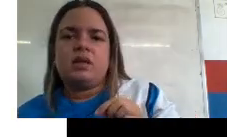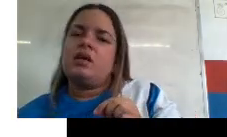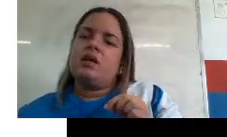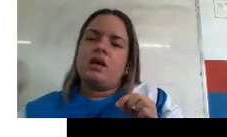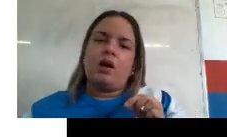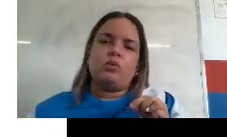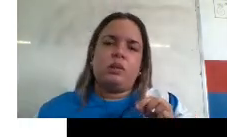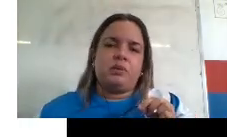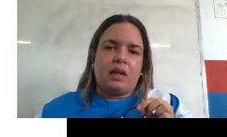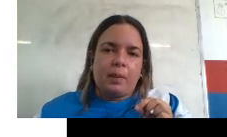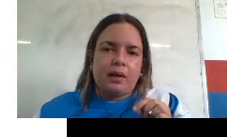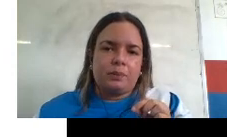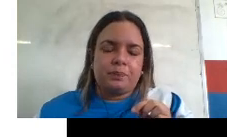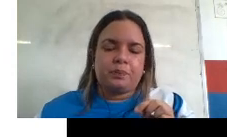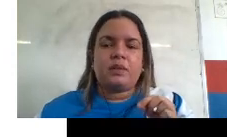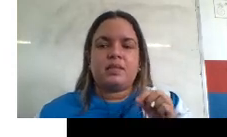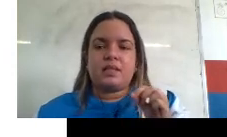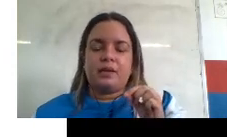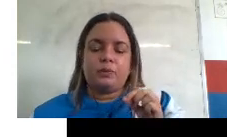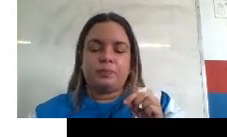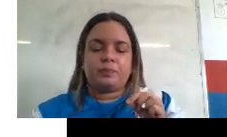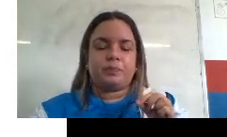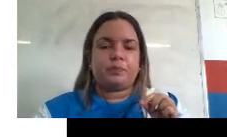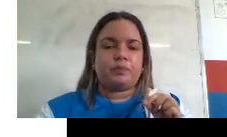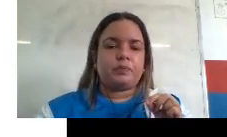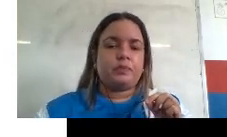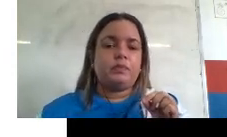fazer algum tipo de trabalho, certo?